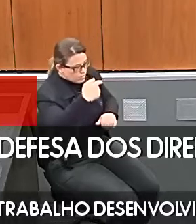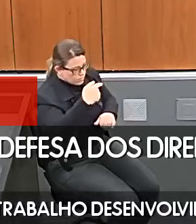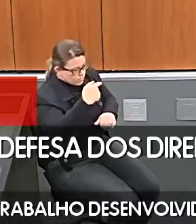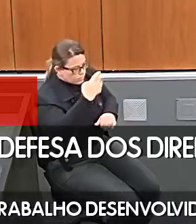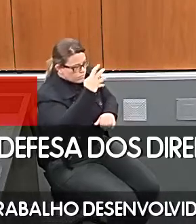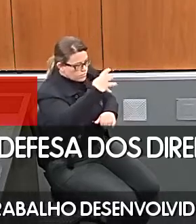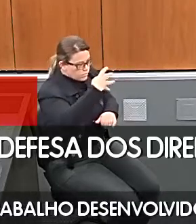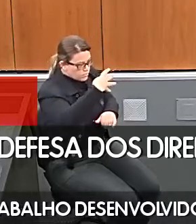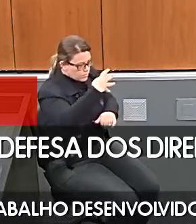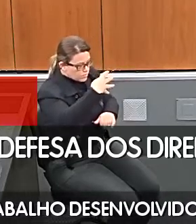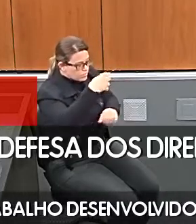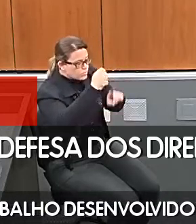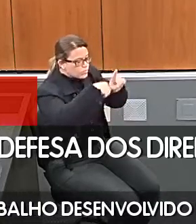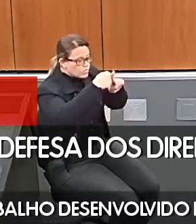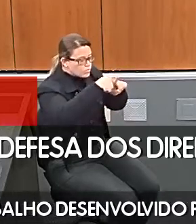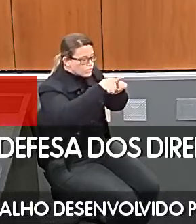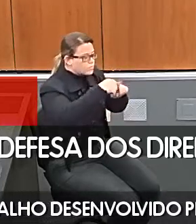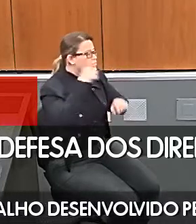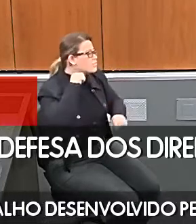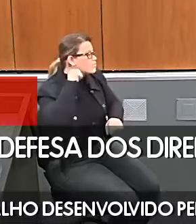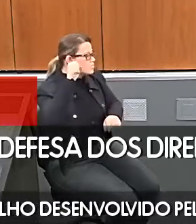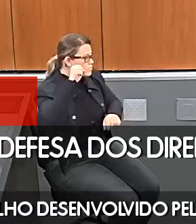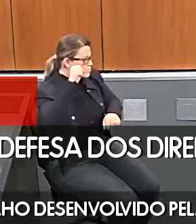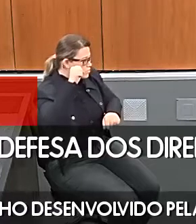27/4/2018, em resposta ao requerimento